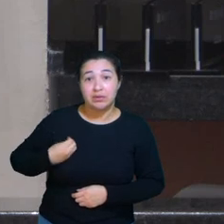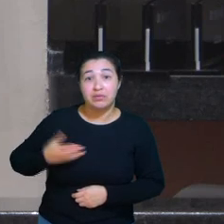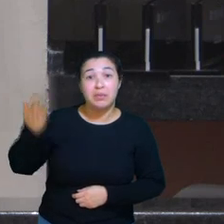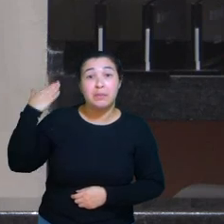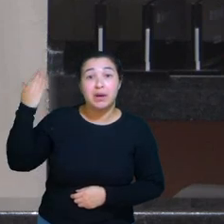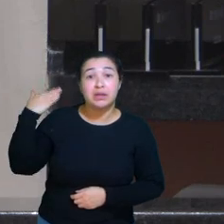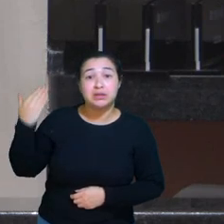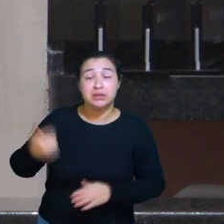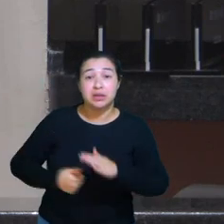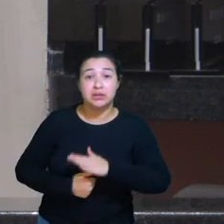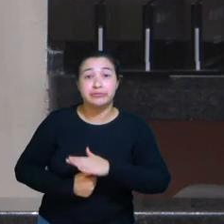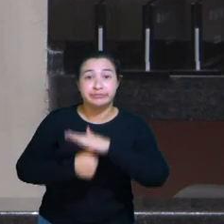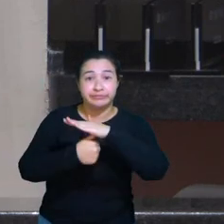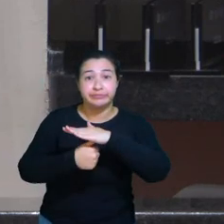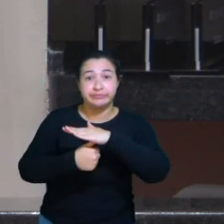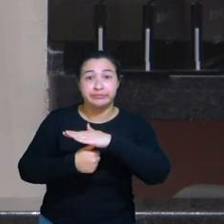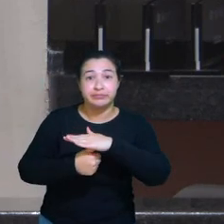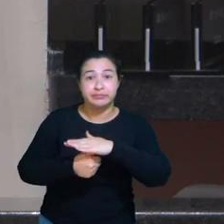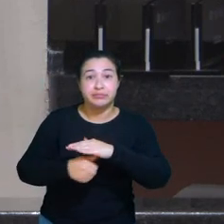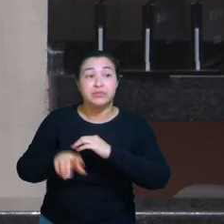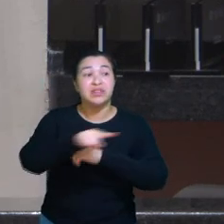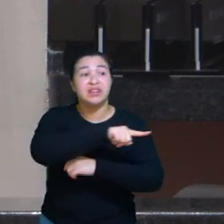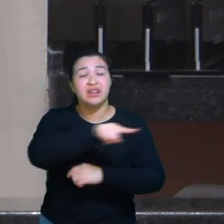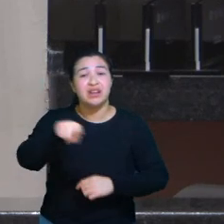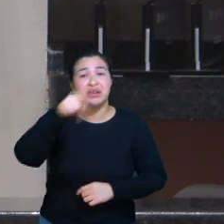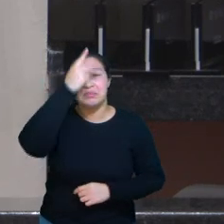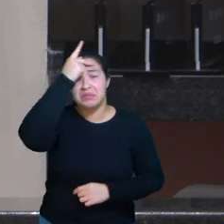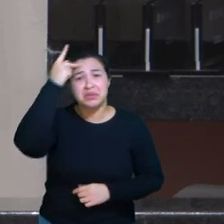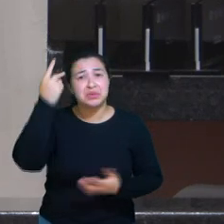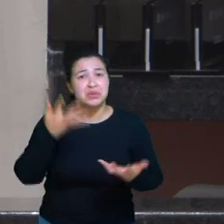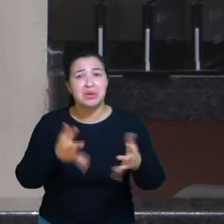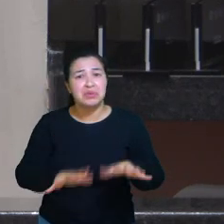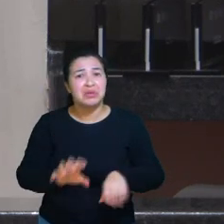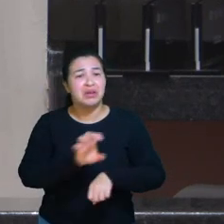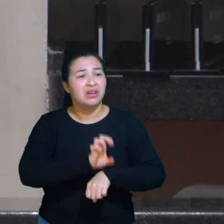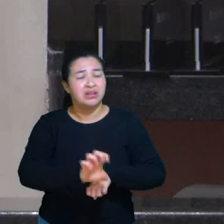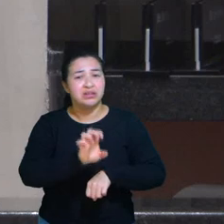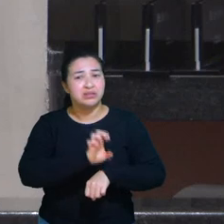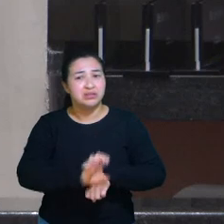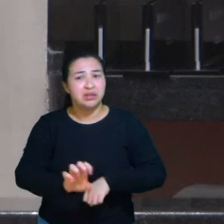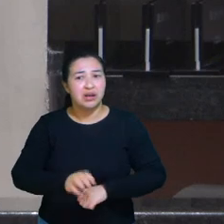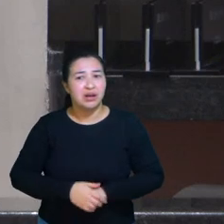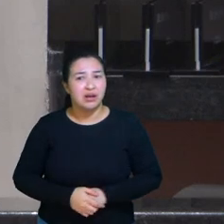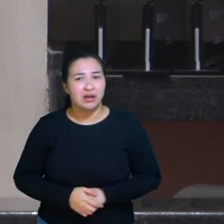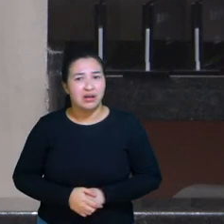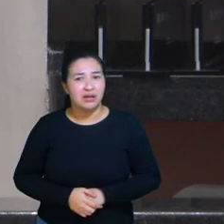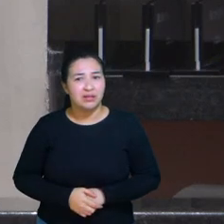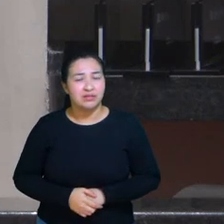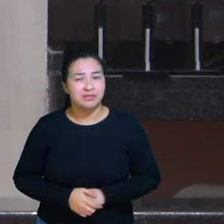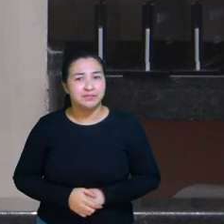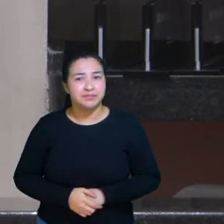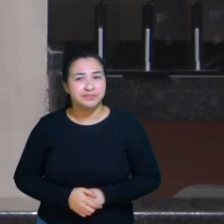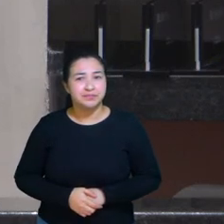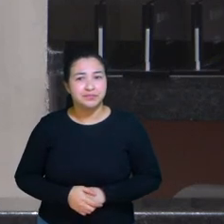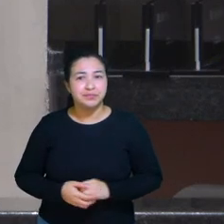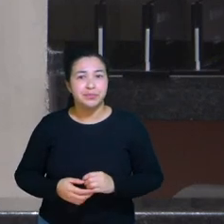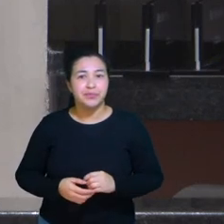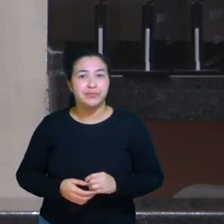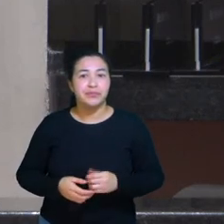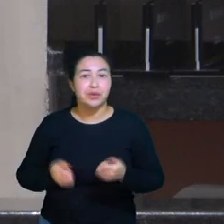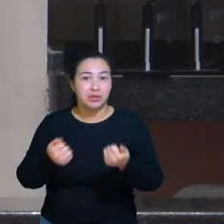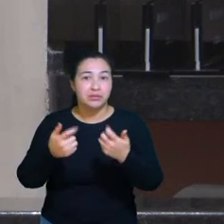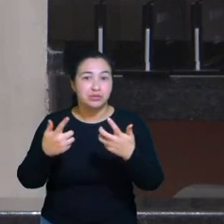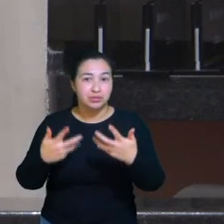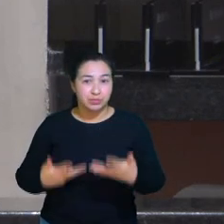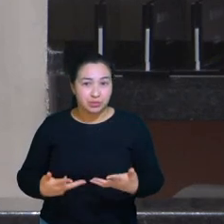reitor As instituições não queriam mais Estagiários e a gente criou até citei aqui na minha fala o programa Universidade escola